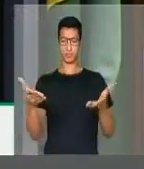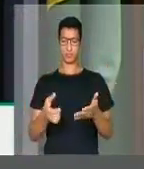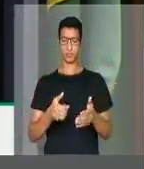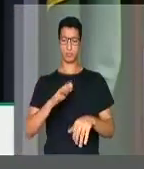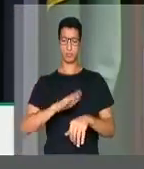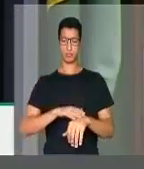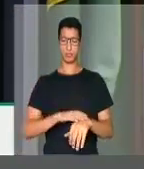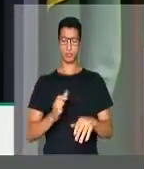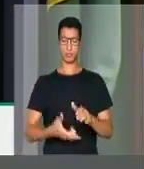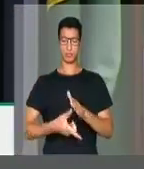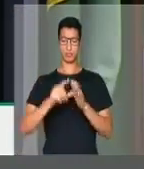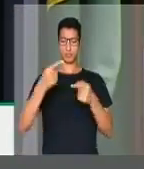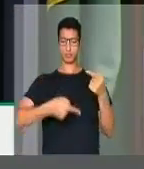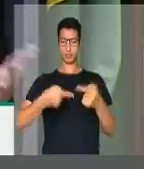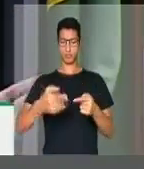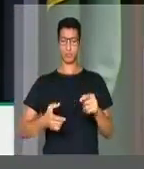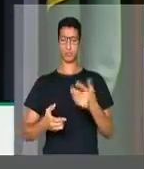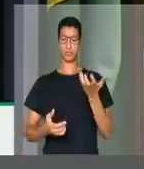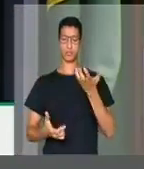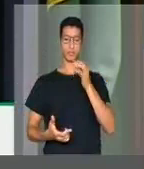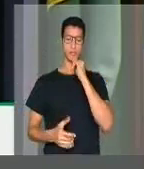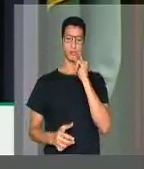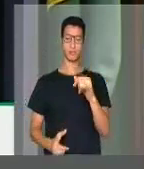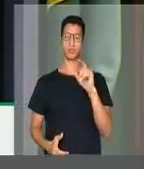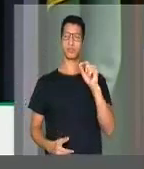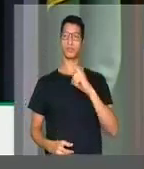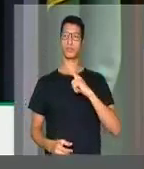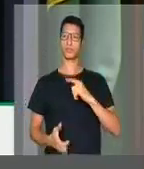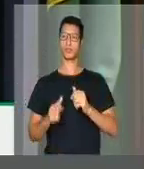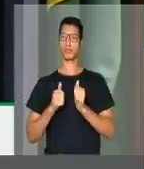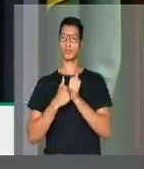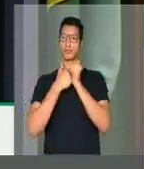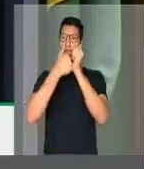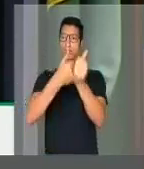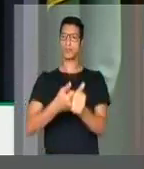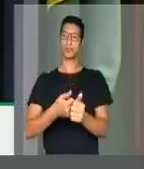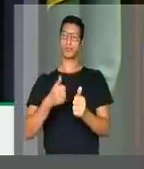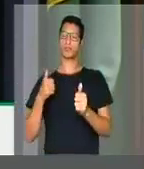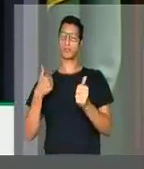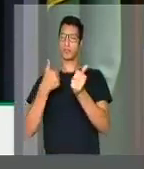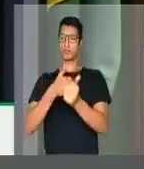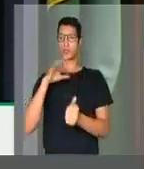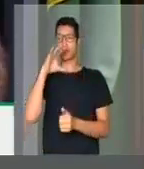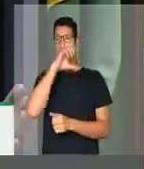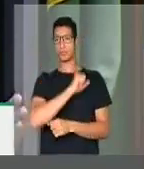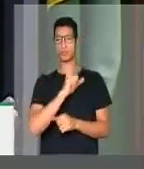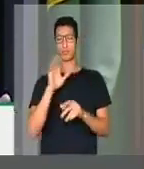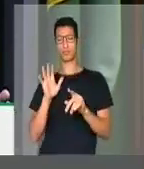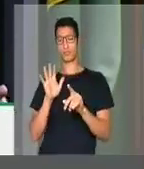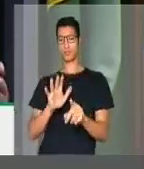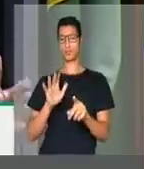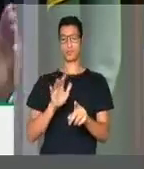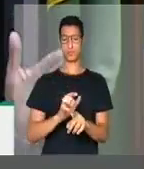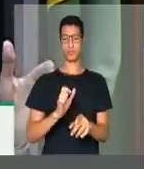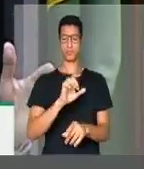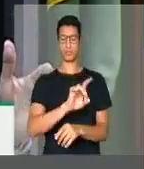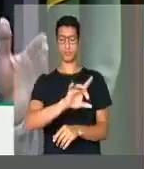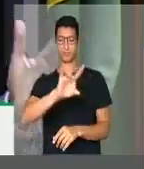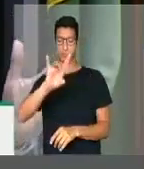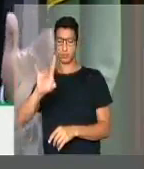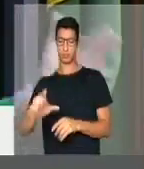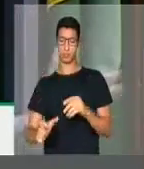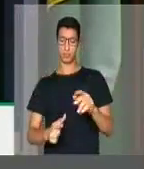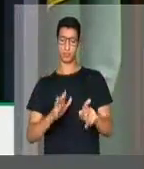a data de emancipação política quero dizer que tenho acompanhado de perto as demandas de cada